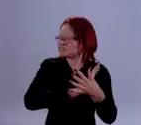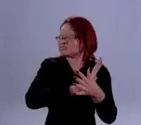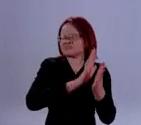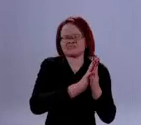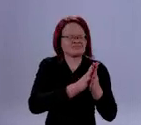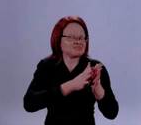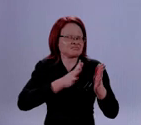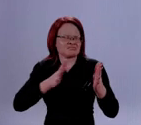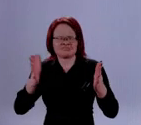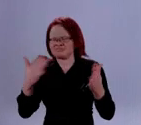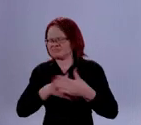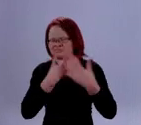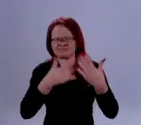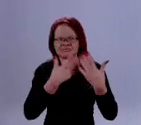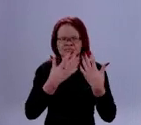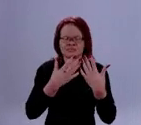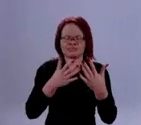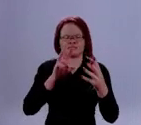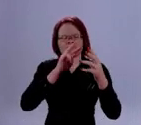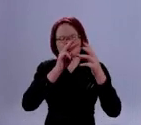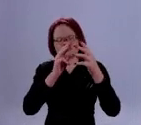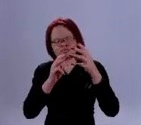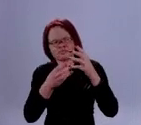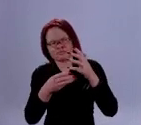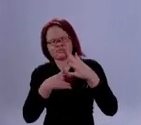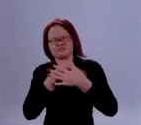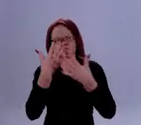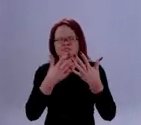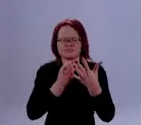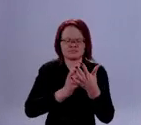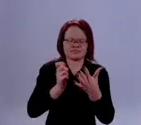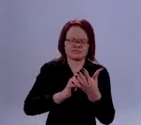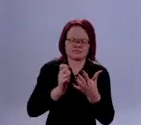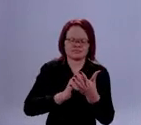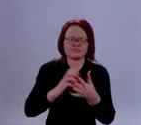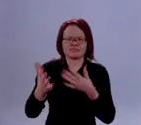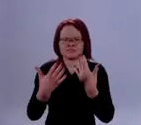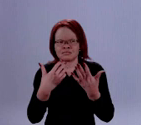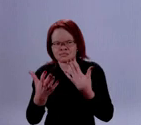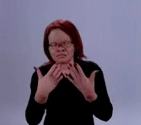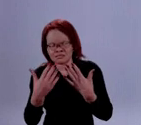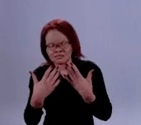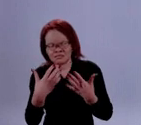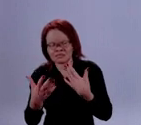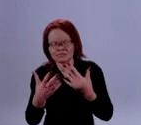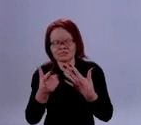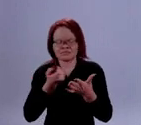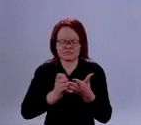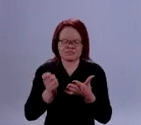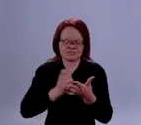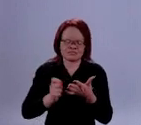o nosso dia as características do diário o diálogo com